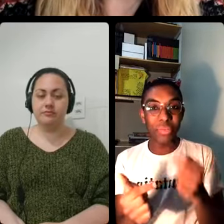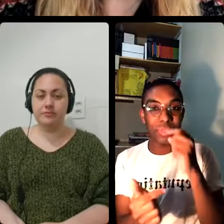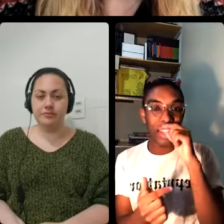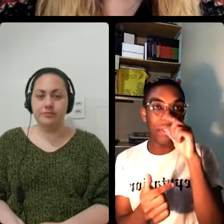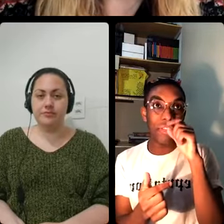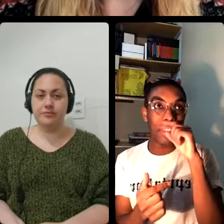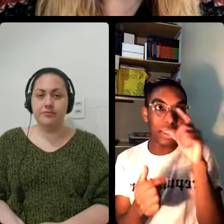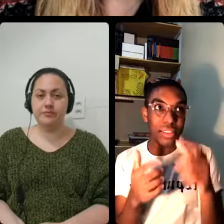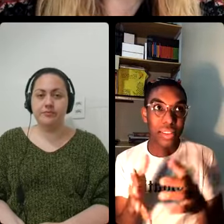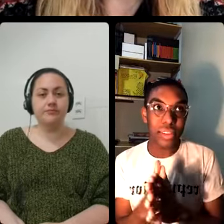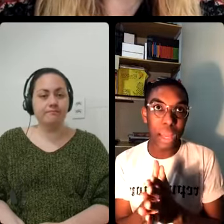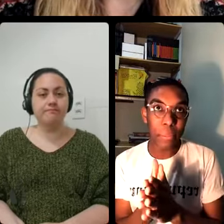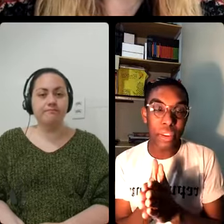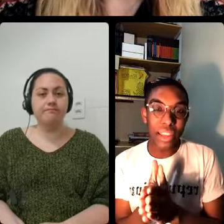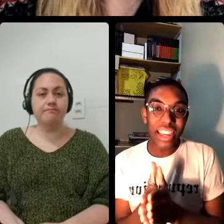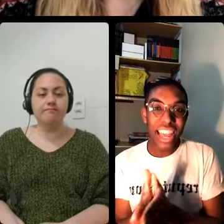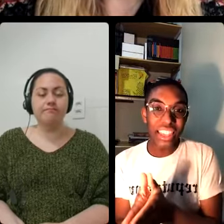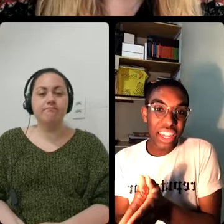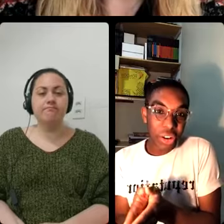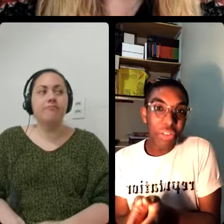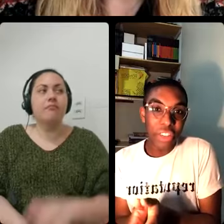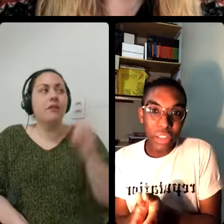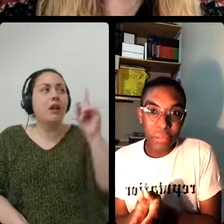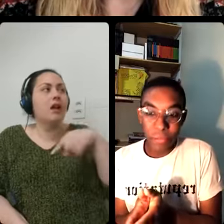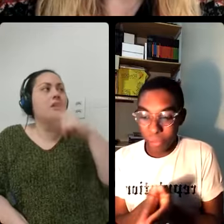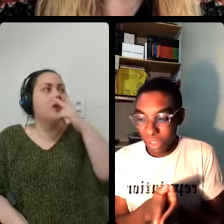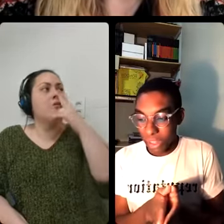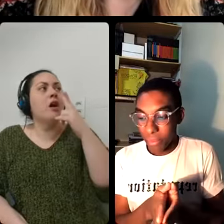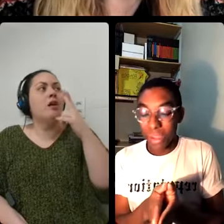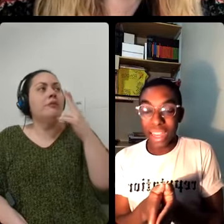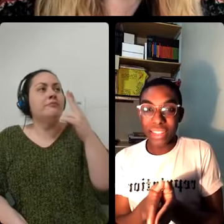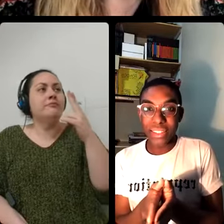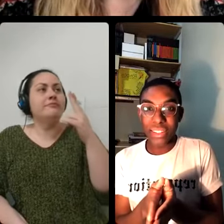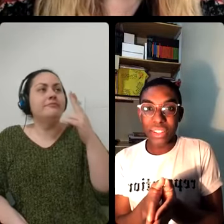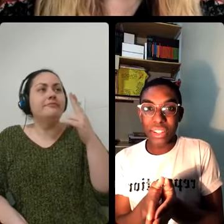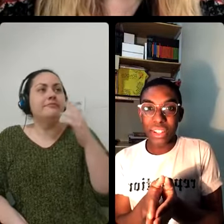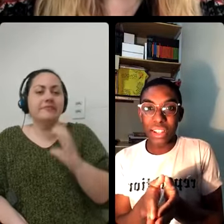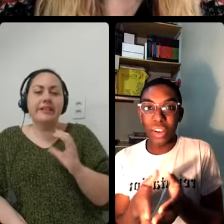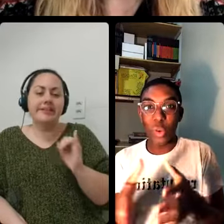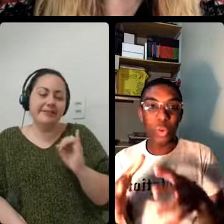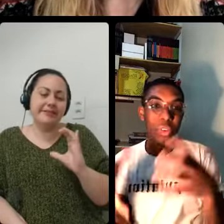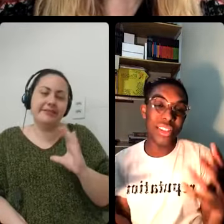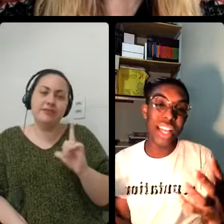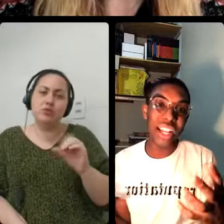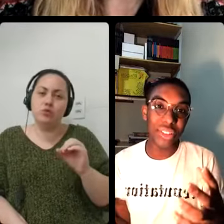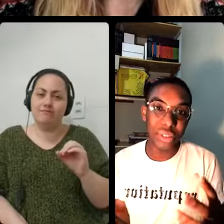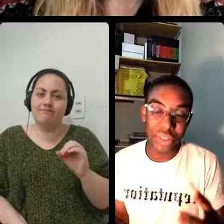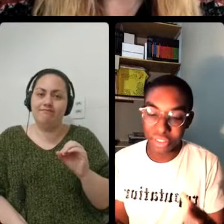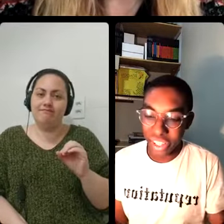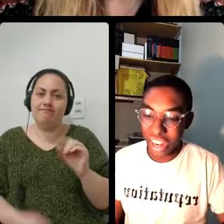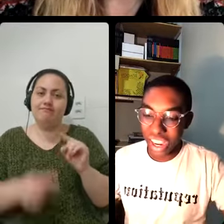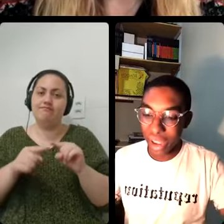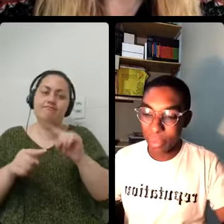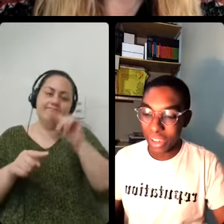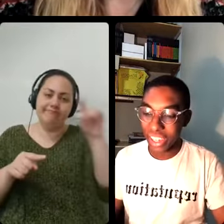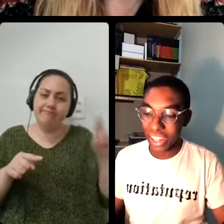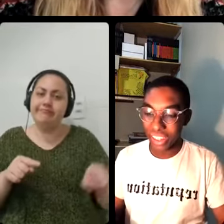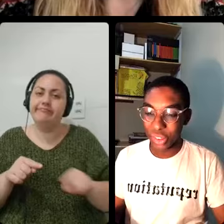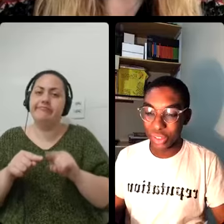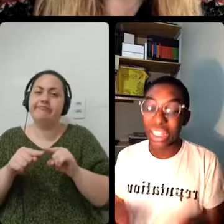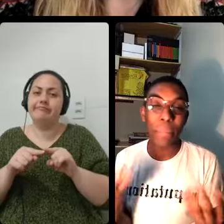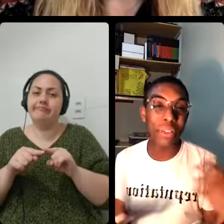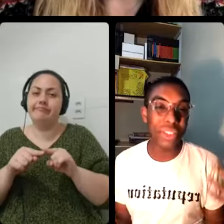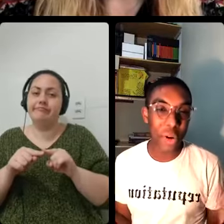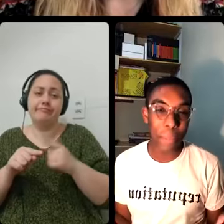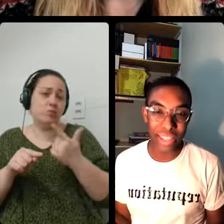ele não tem fim, assim, sabe? Ele teria um fim, mas o Estado, no fim, ele acaba